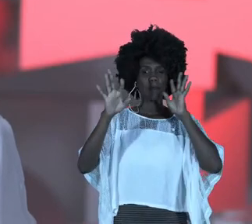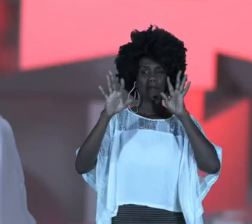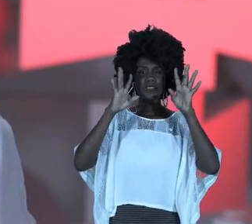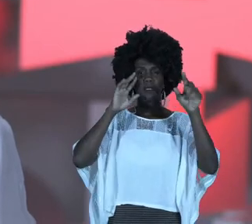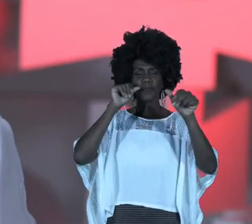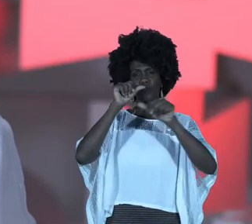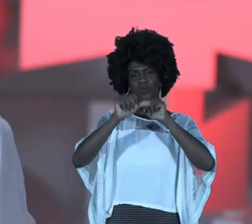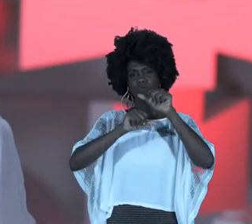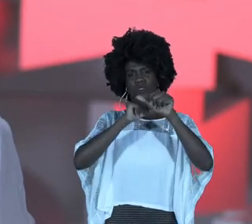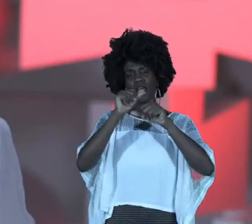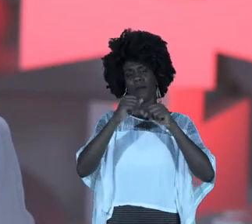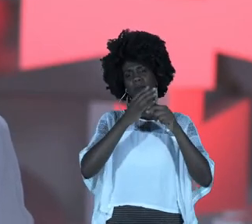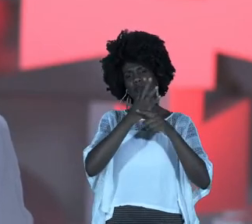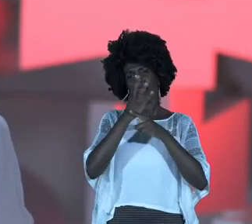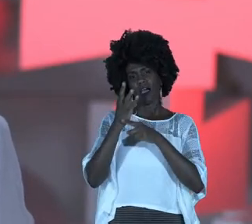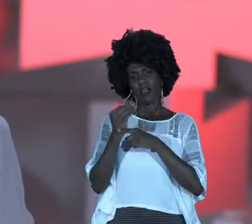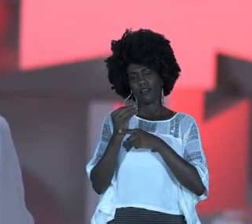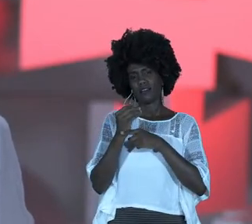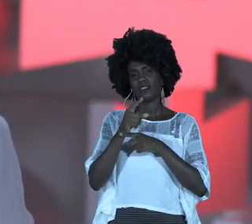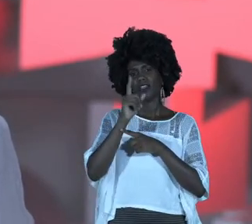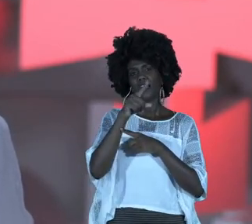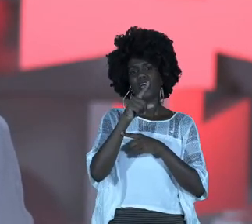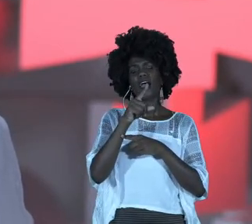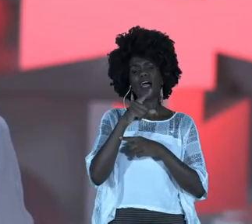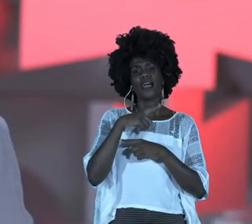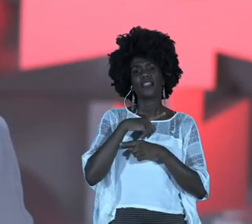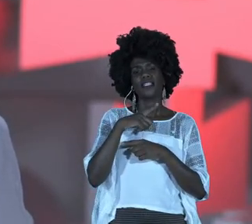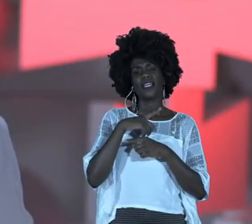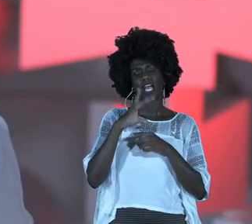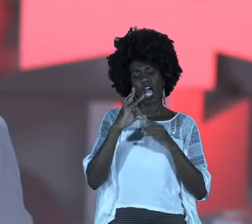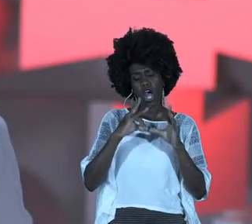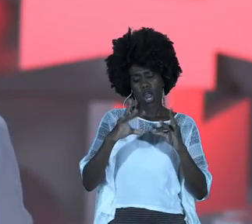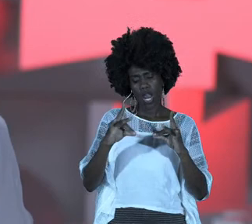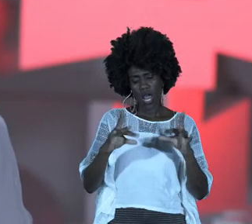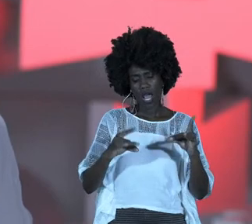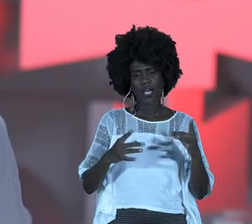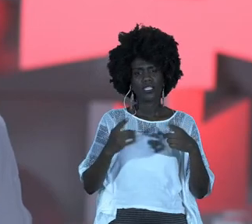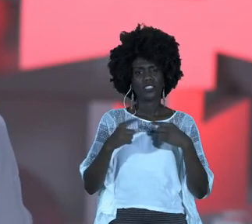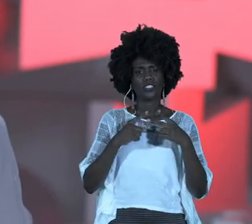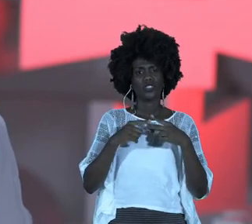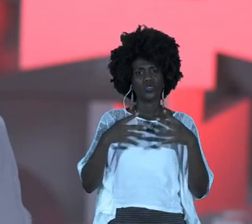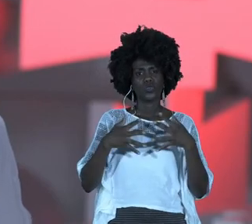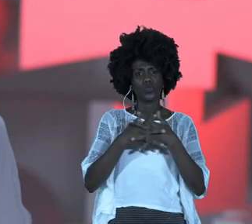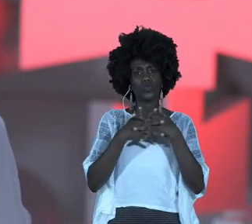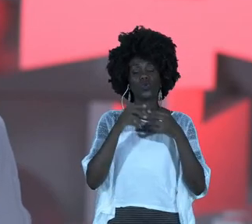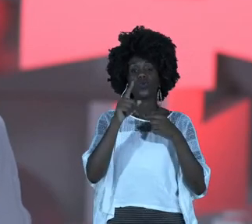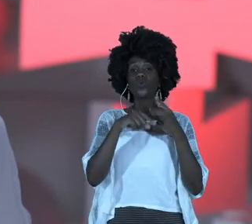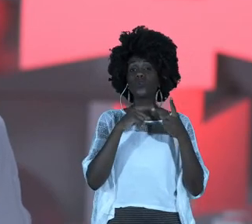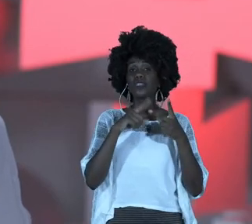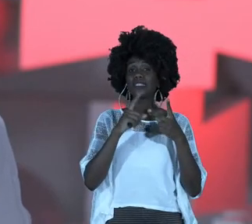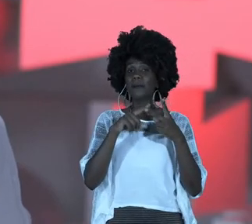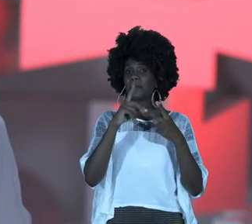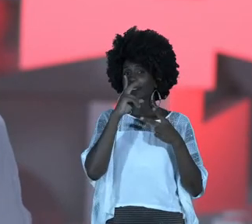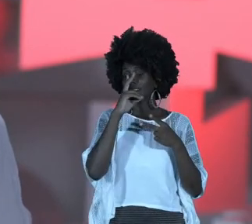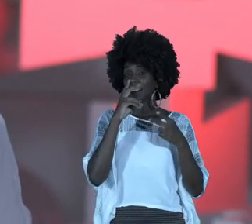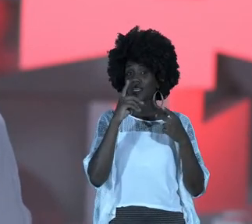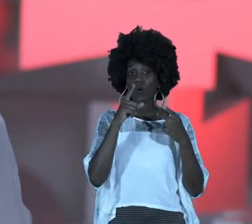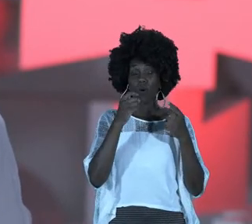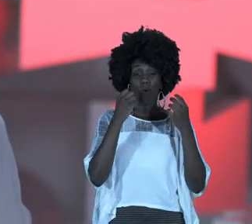toda a arte contemporânea. A estética da colagem, do choque, dessa